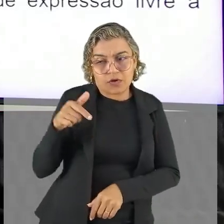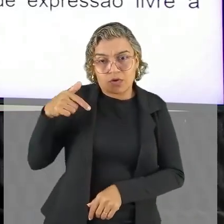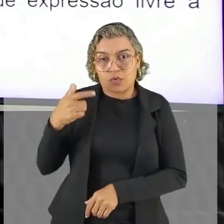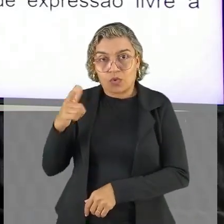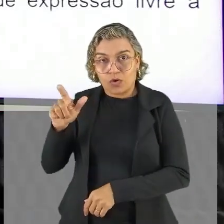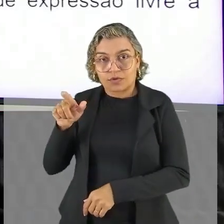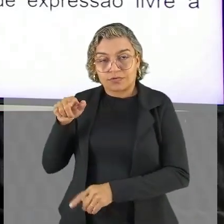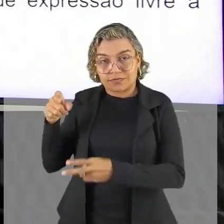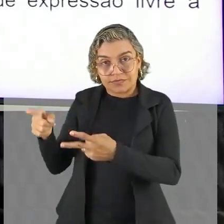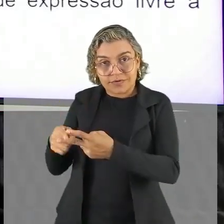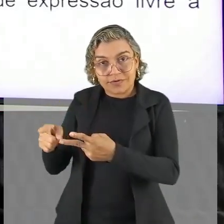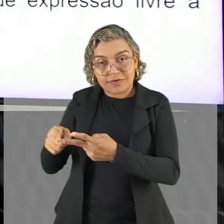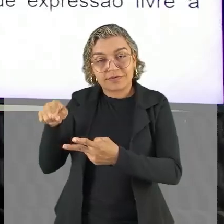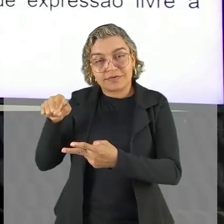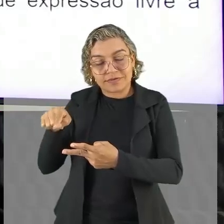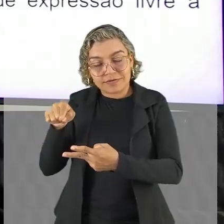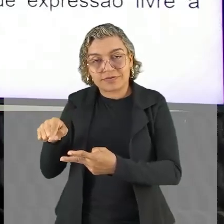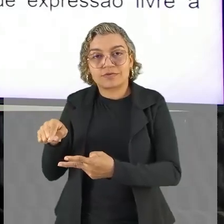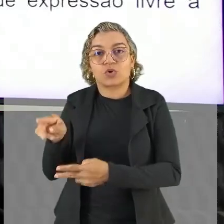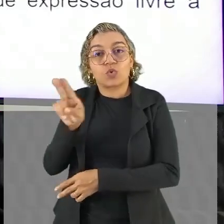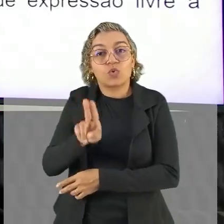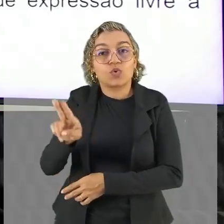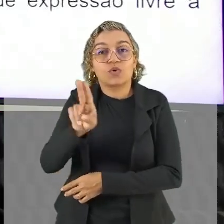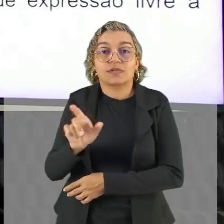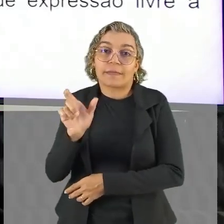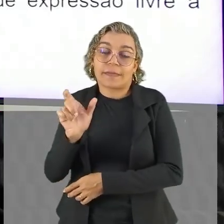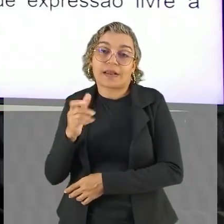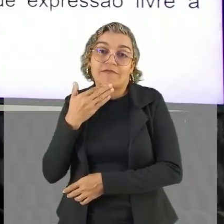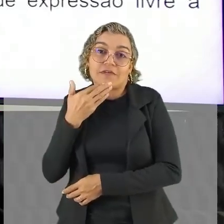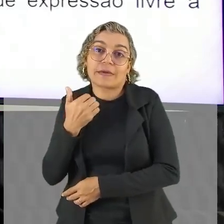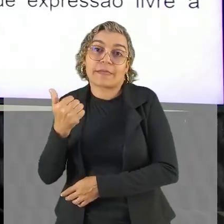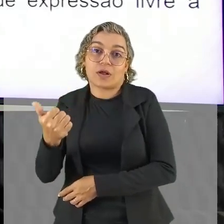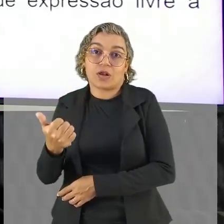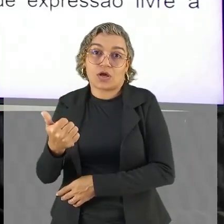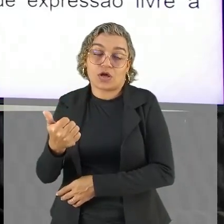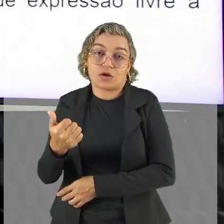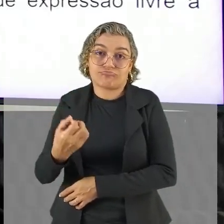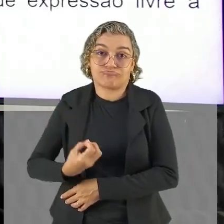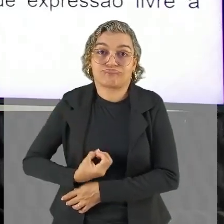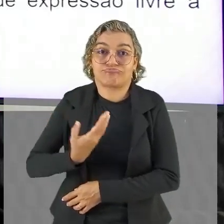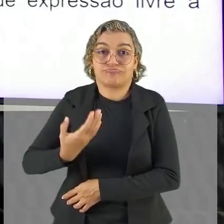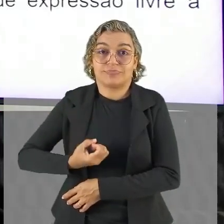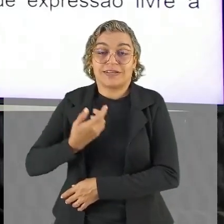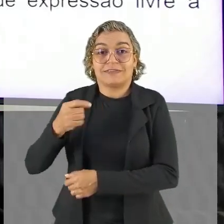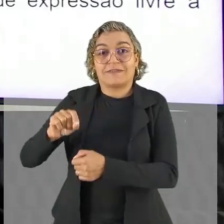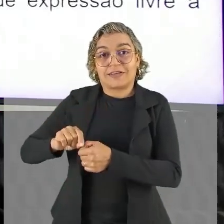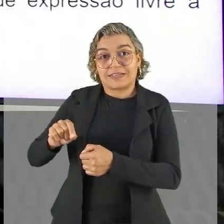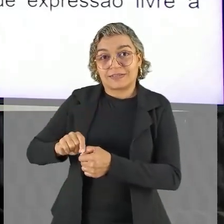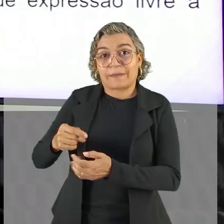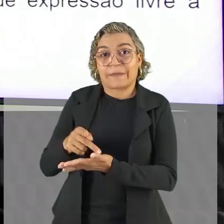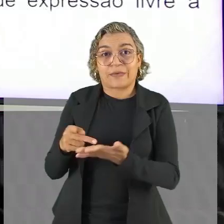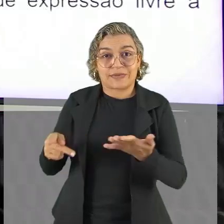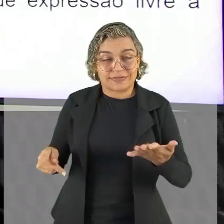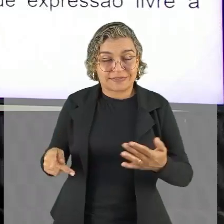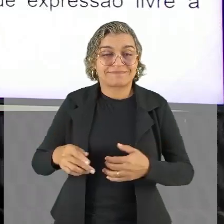outro, usando palavras que melhor expressam esse fazer poesia, né? Esse escrever